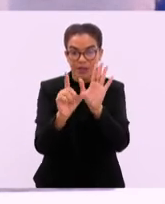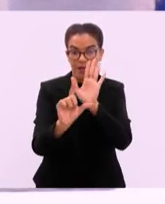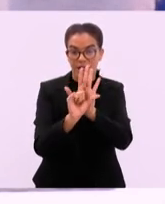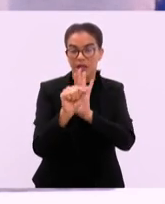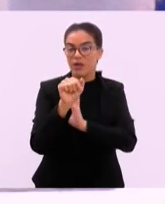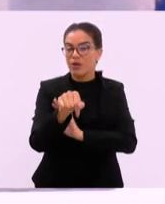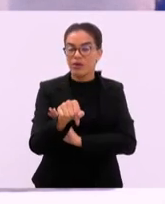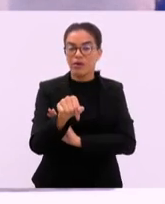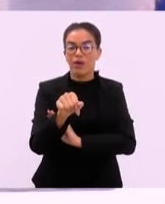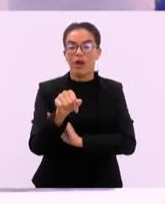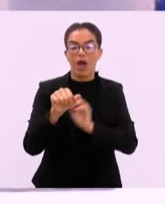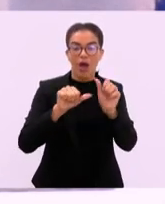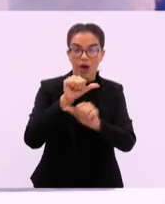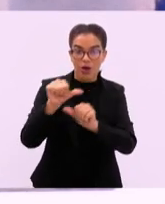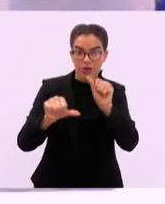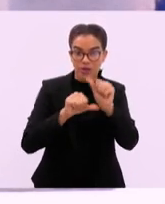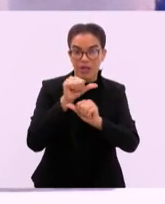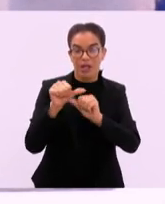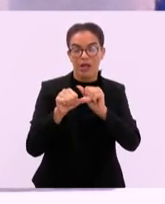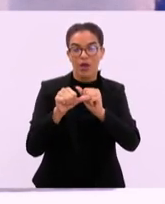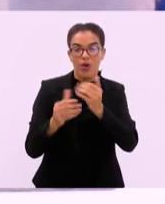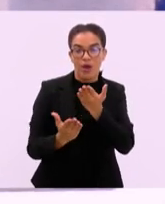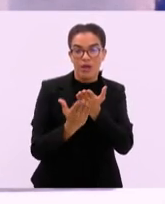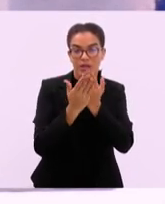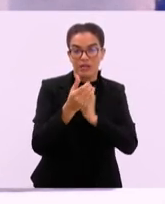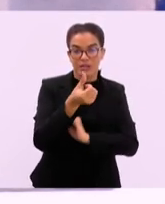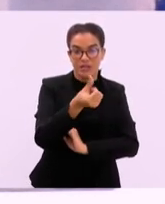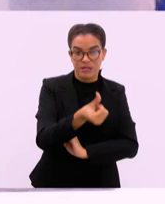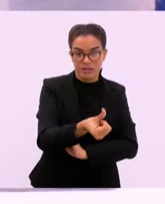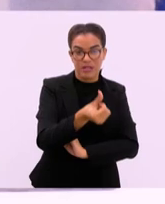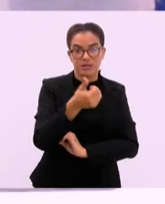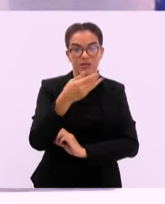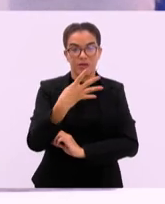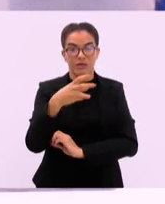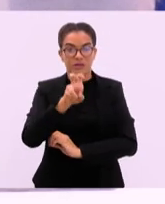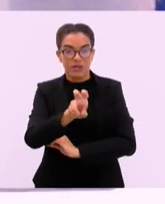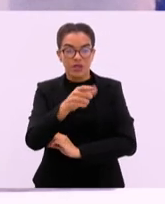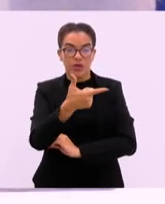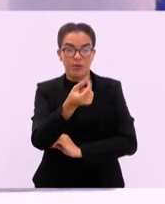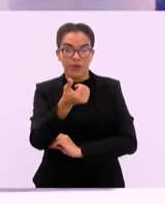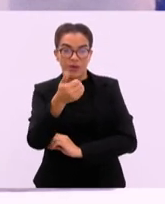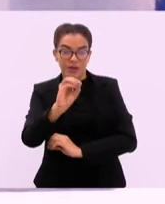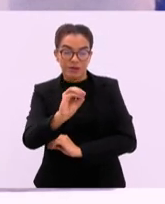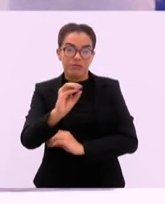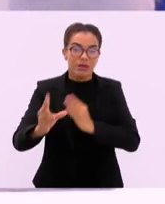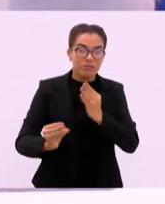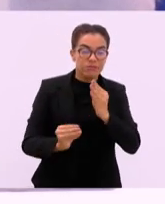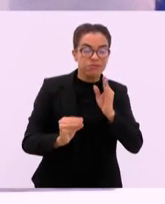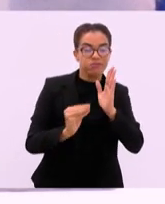é: altera o anexo da Lei 5.645, de 6 de janeiro de 2010, para incluir